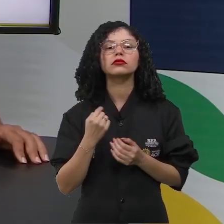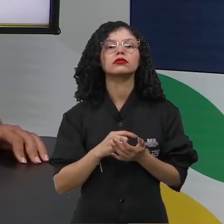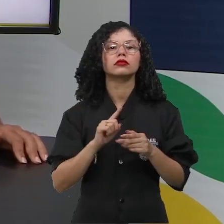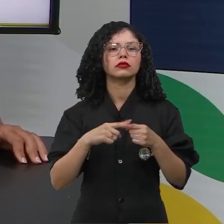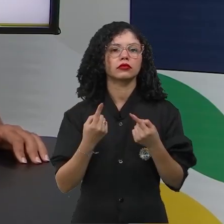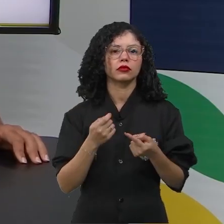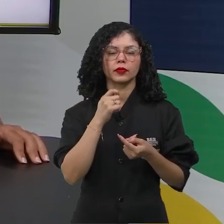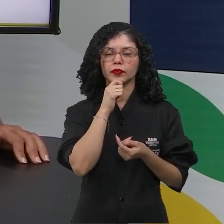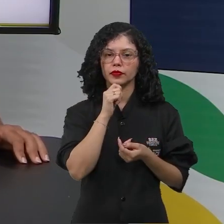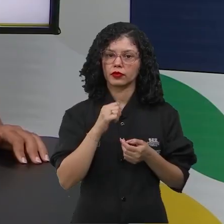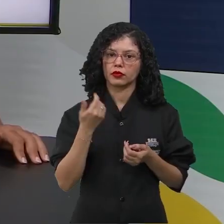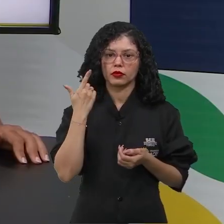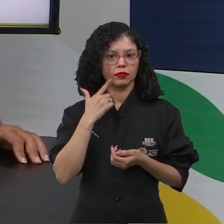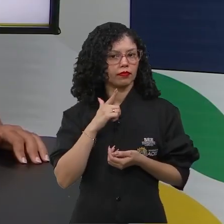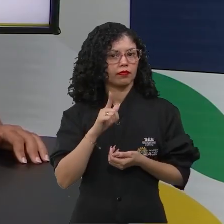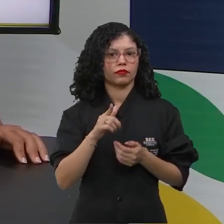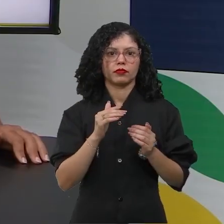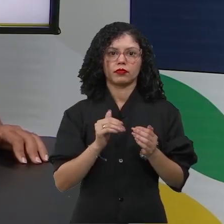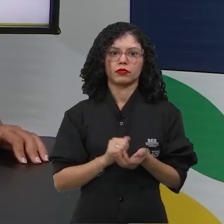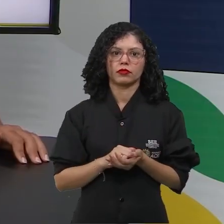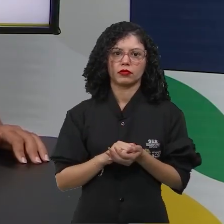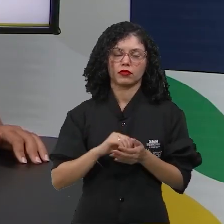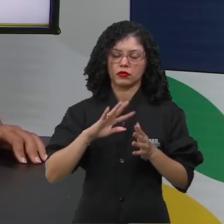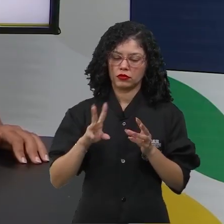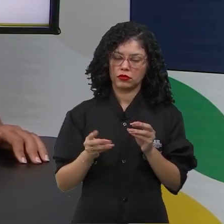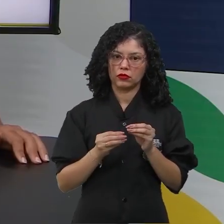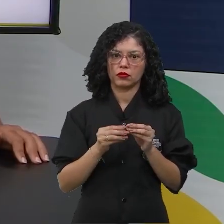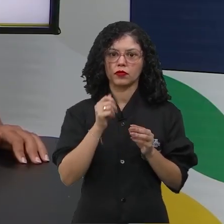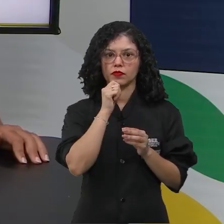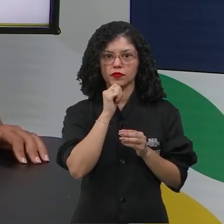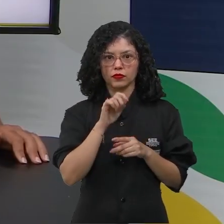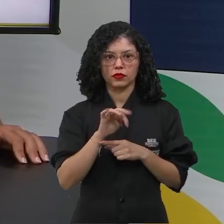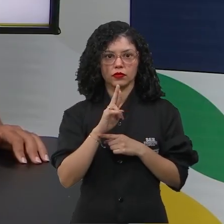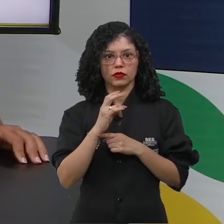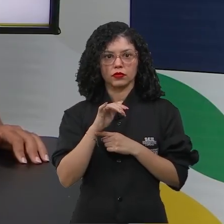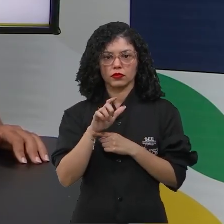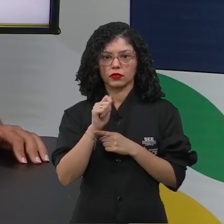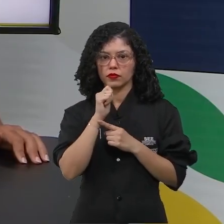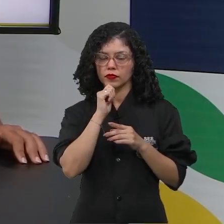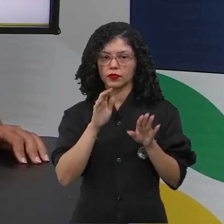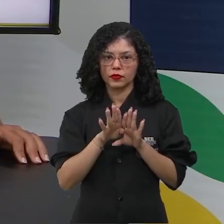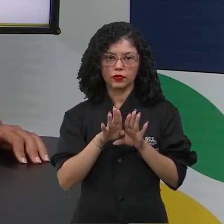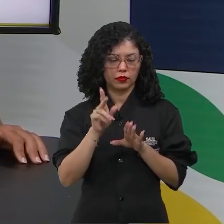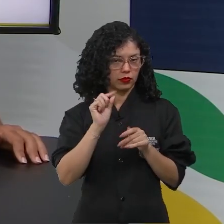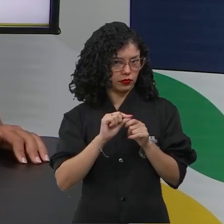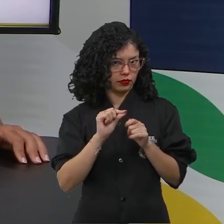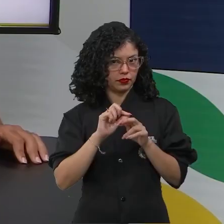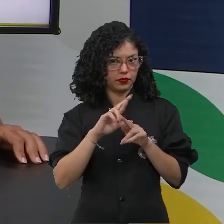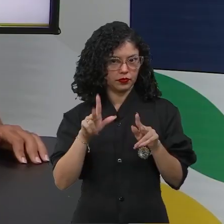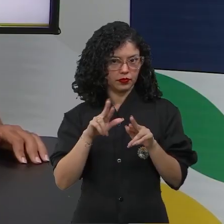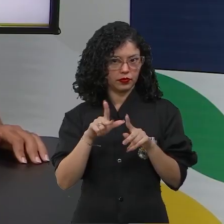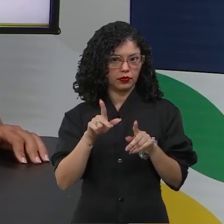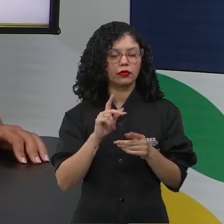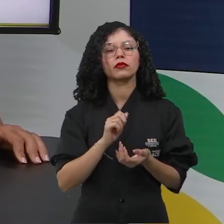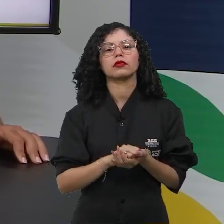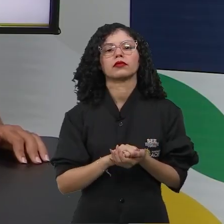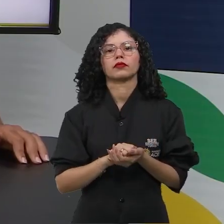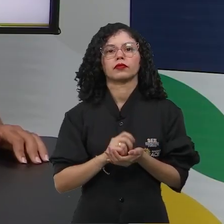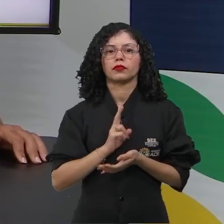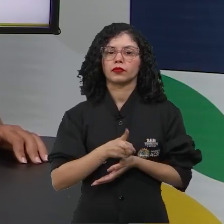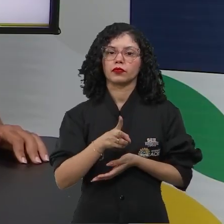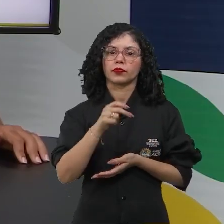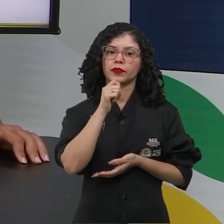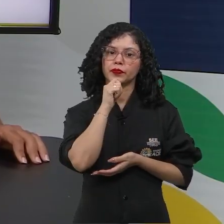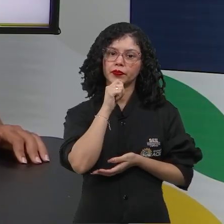porém, não atingiu, você vai complementar por meio da suplementação, porém, se você o faz de forma exagerada e